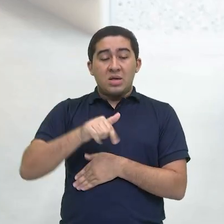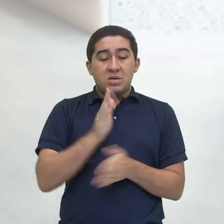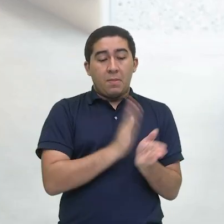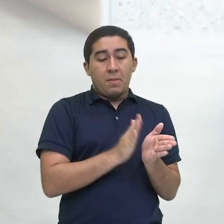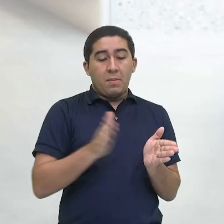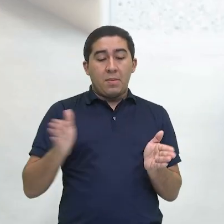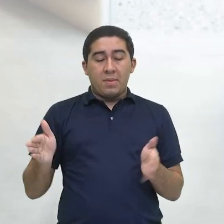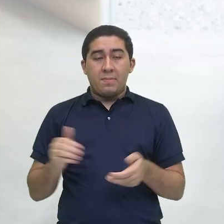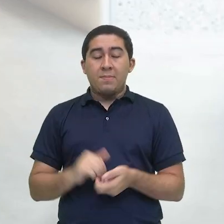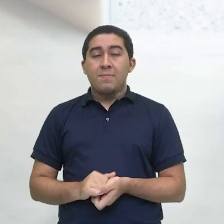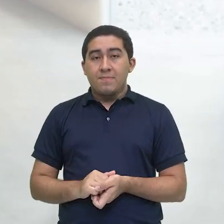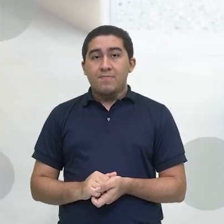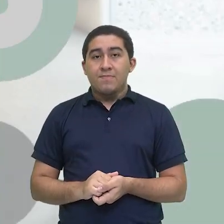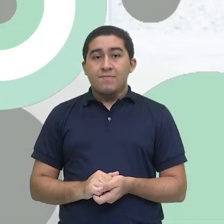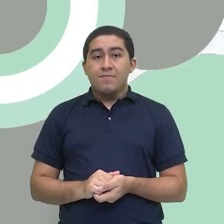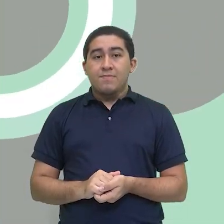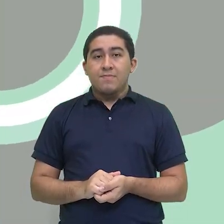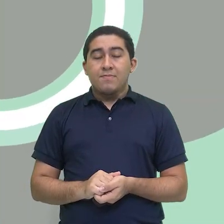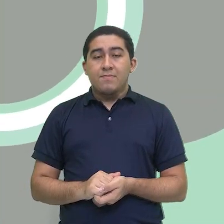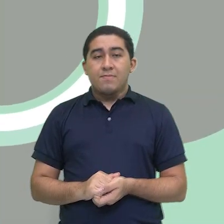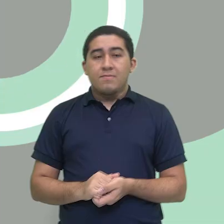as etapas, ok?